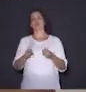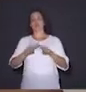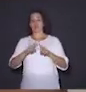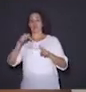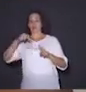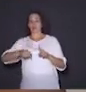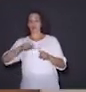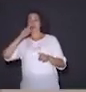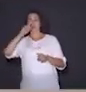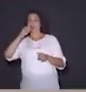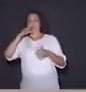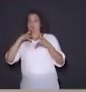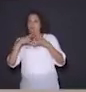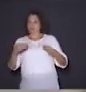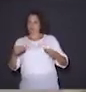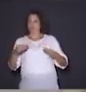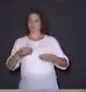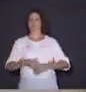aqui